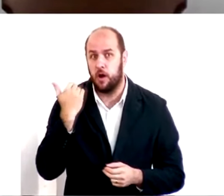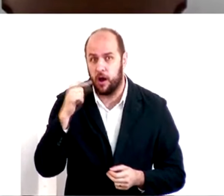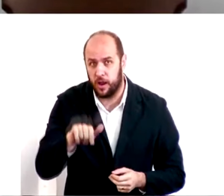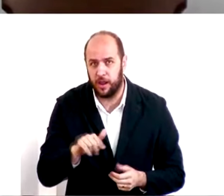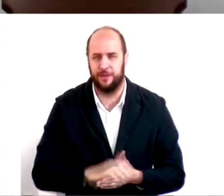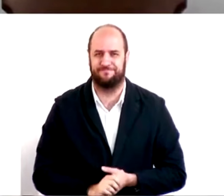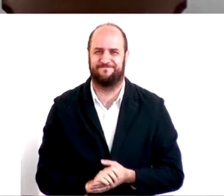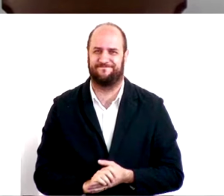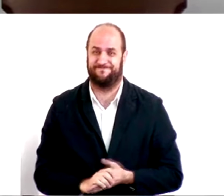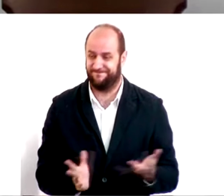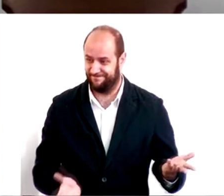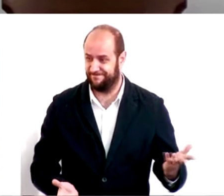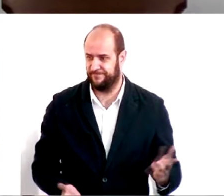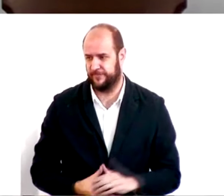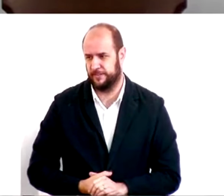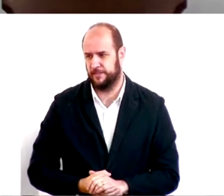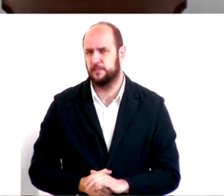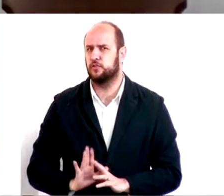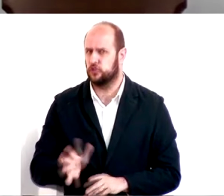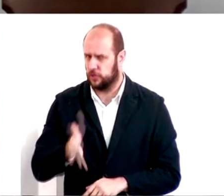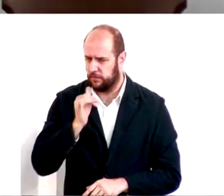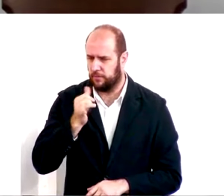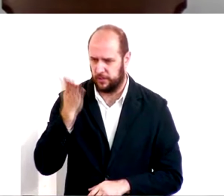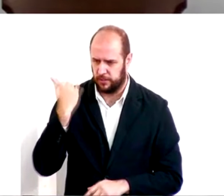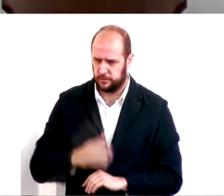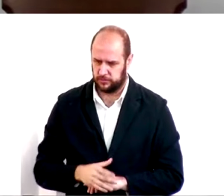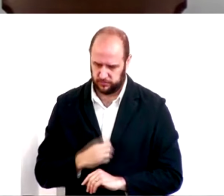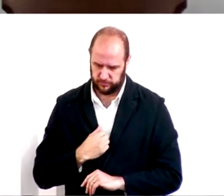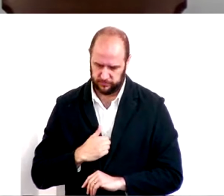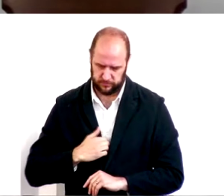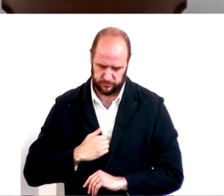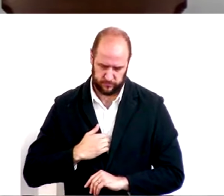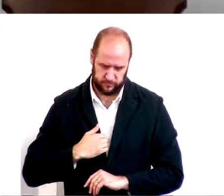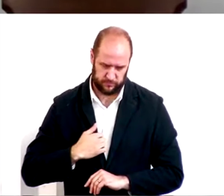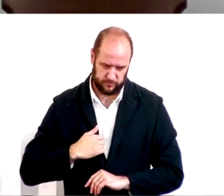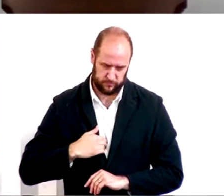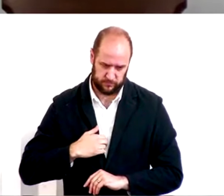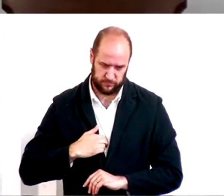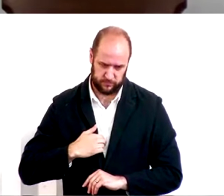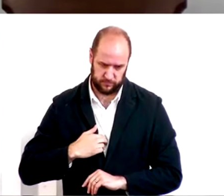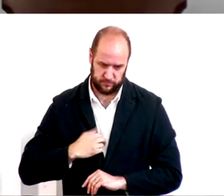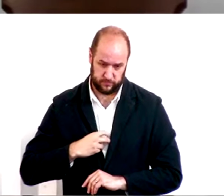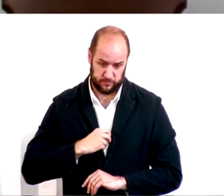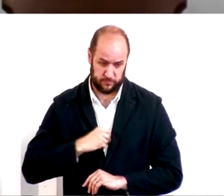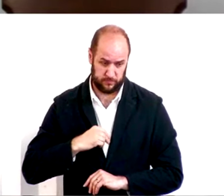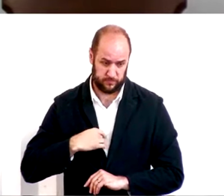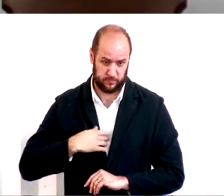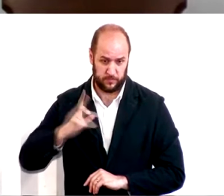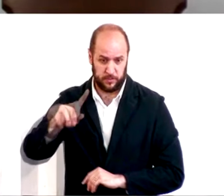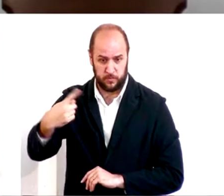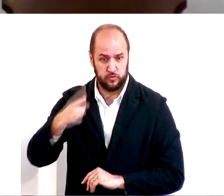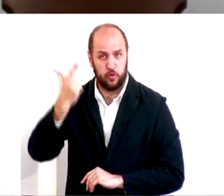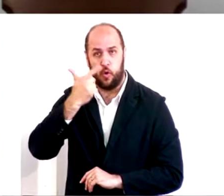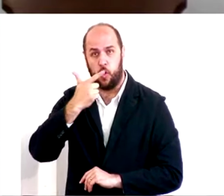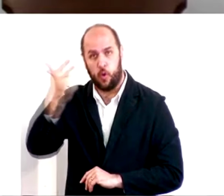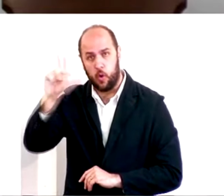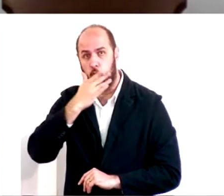já contei essa história aqui em algum momento. O Bullinger cuidou da esposa e família do Zwinglio até o final da